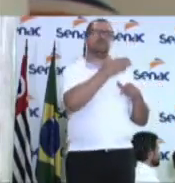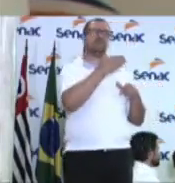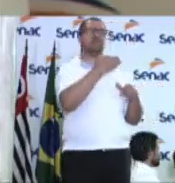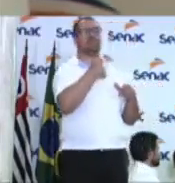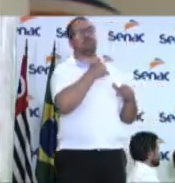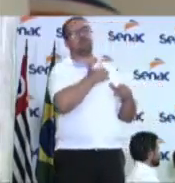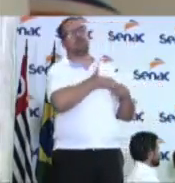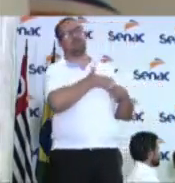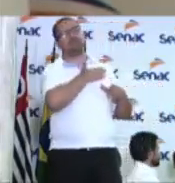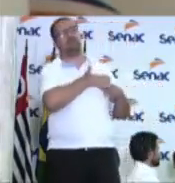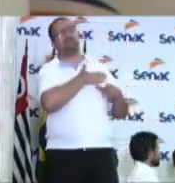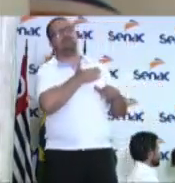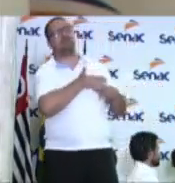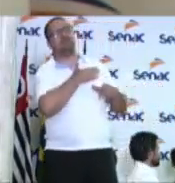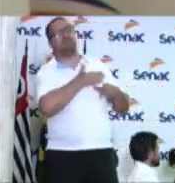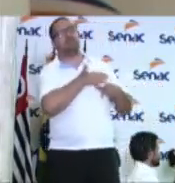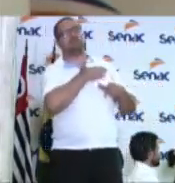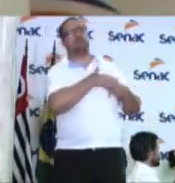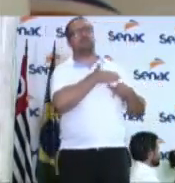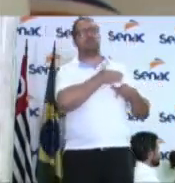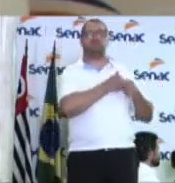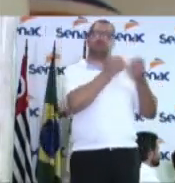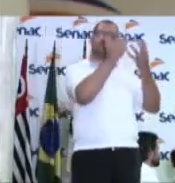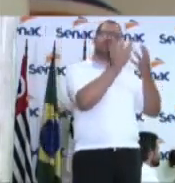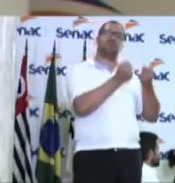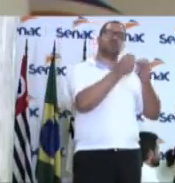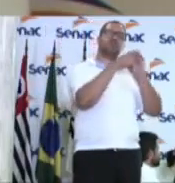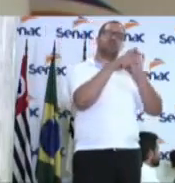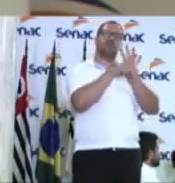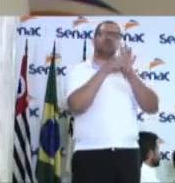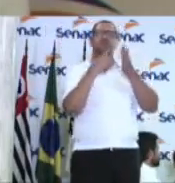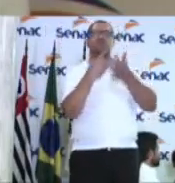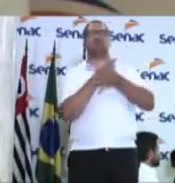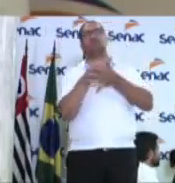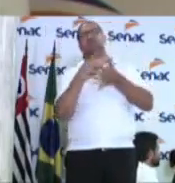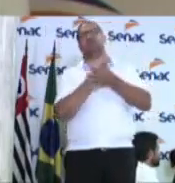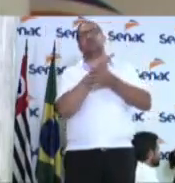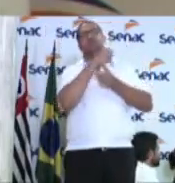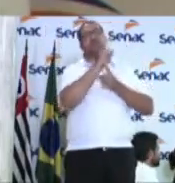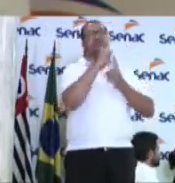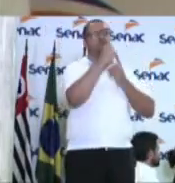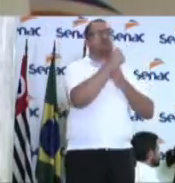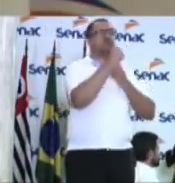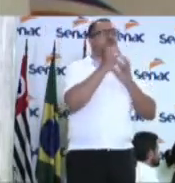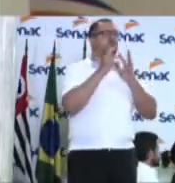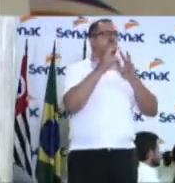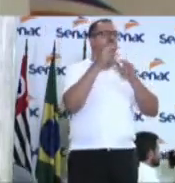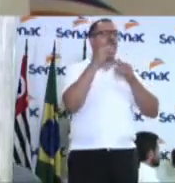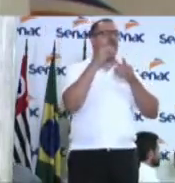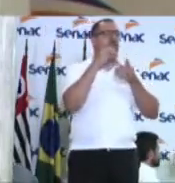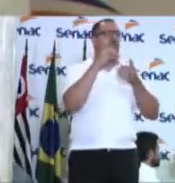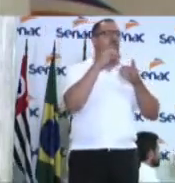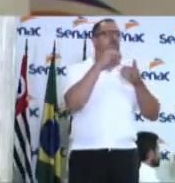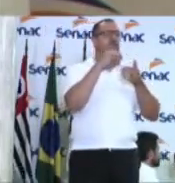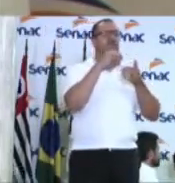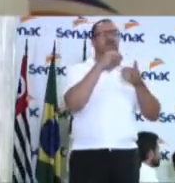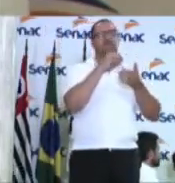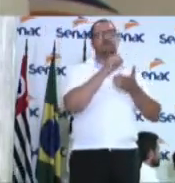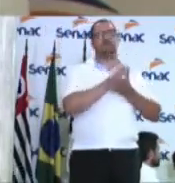de usar como exemplo, que ela assumiu o seu erro. Assim, tipo, a gente vivia numa sociedade onde isso era ok,